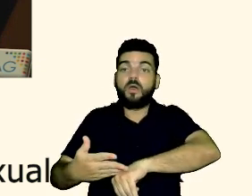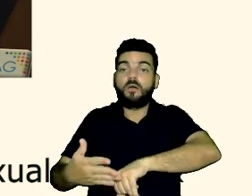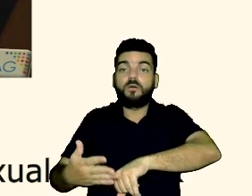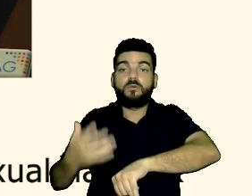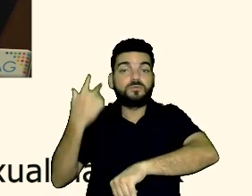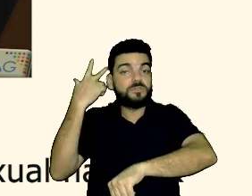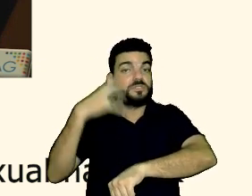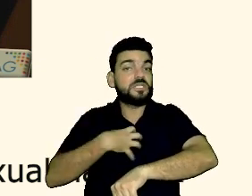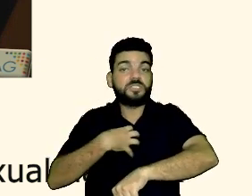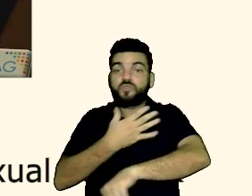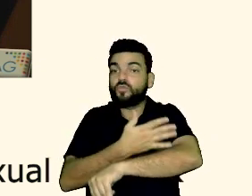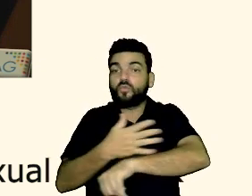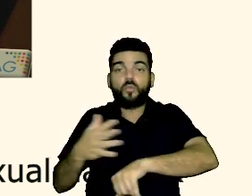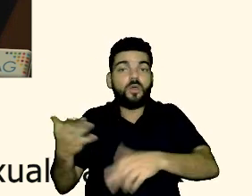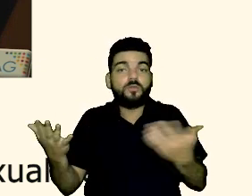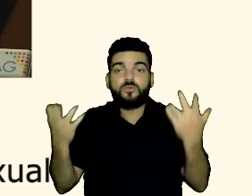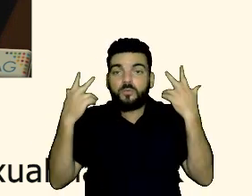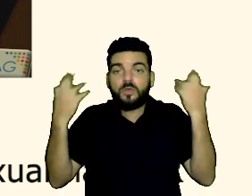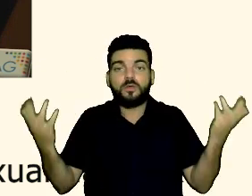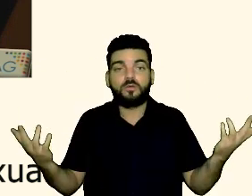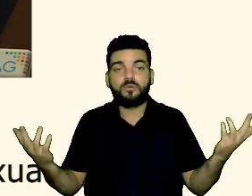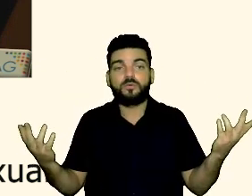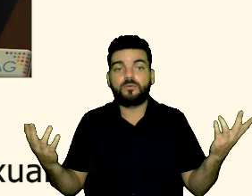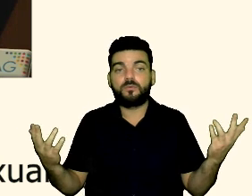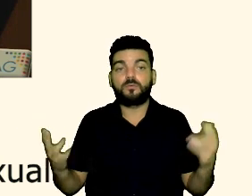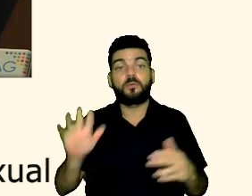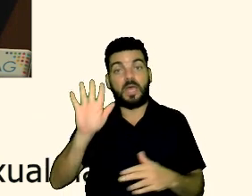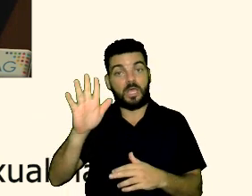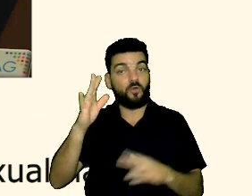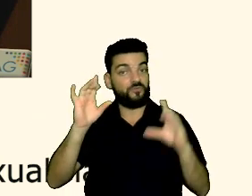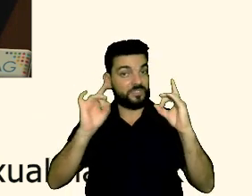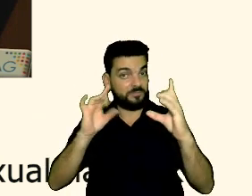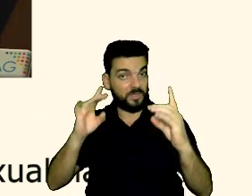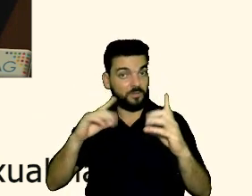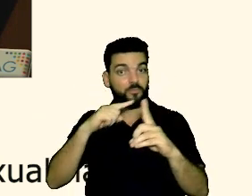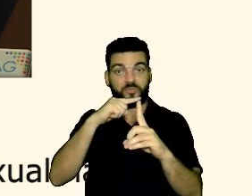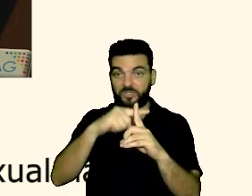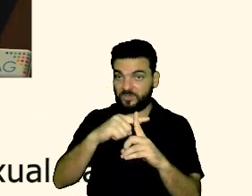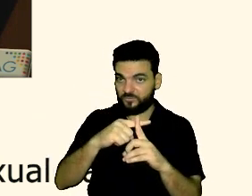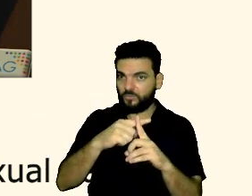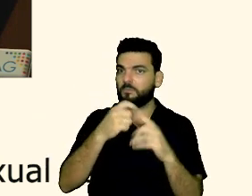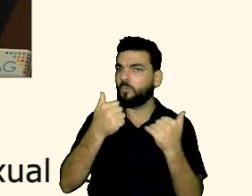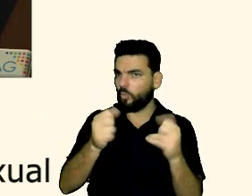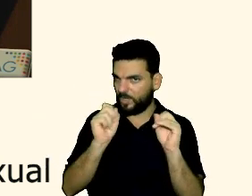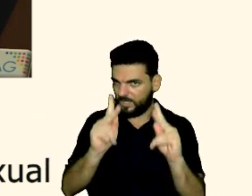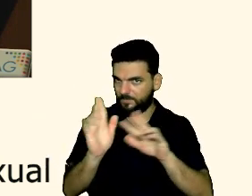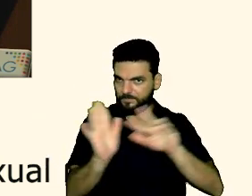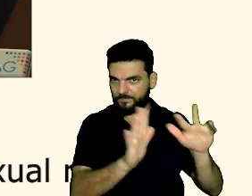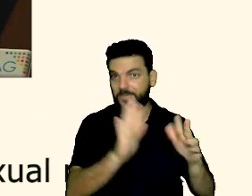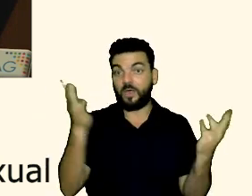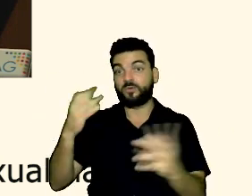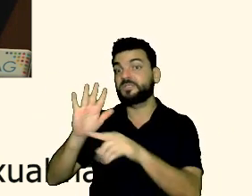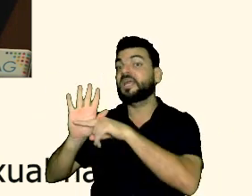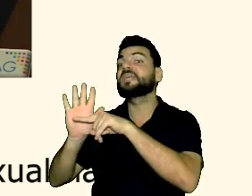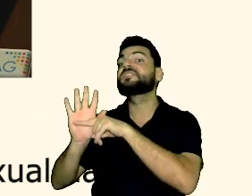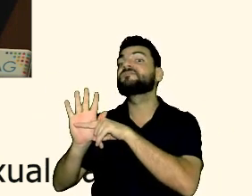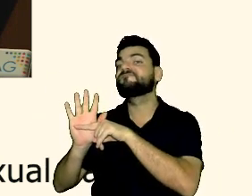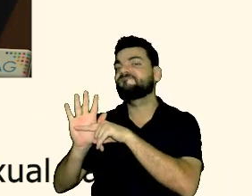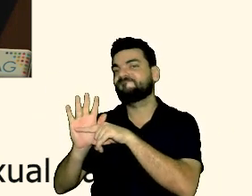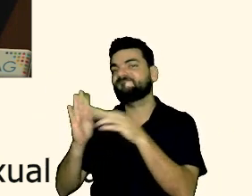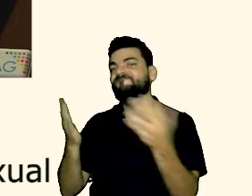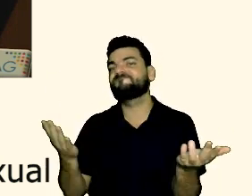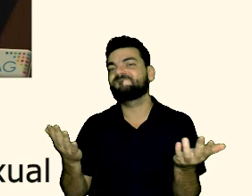para todos nós o mais desafiador, e quando não sai bem feito, vou usar essa expressão, ele cria